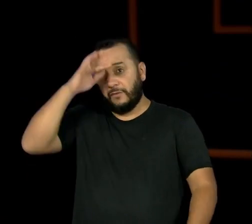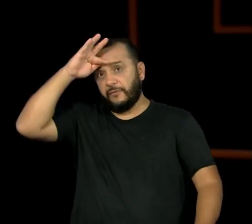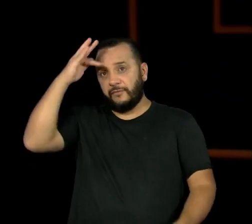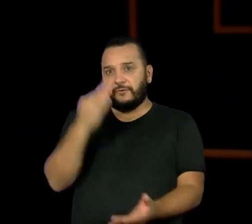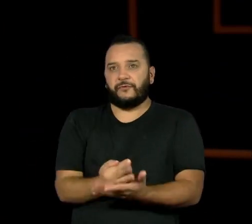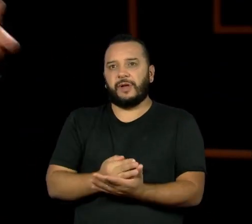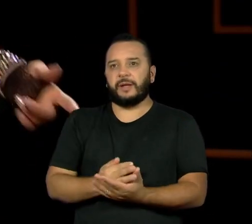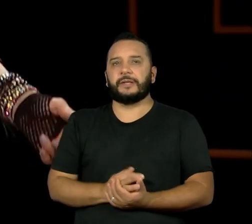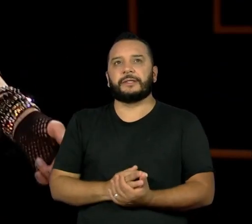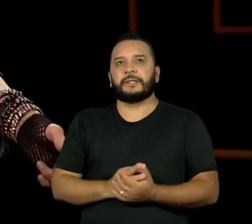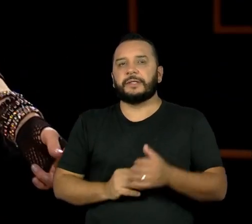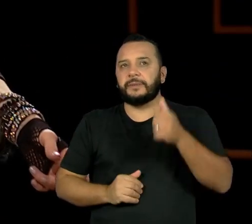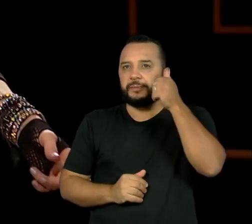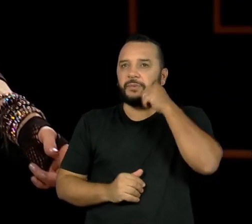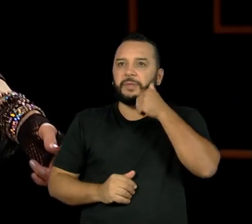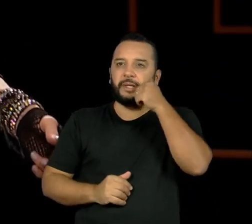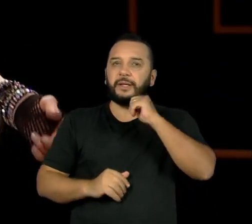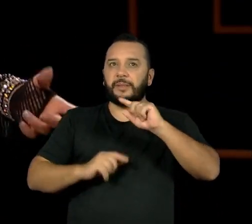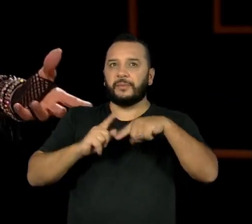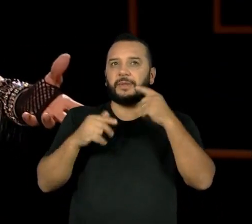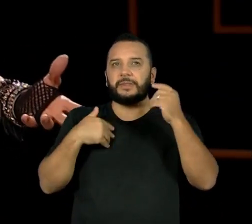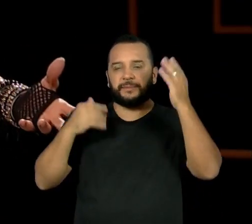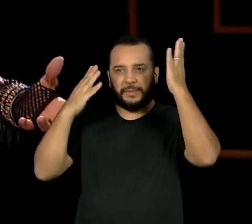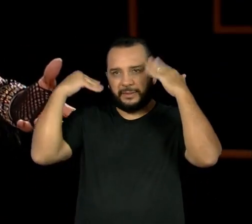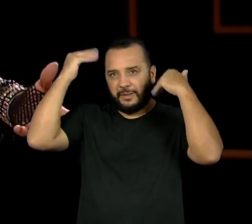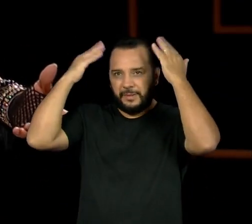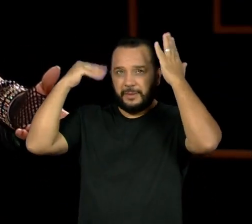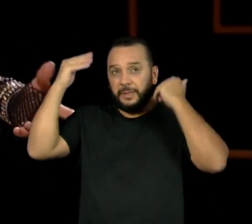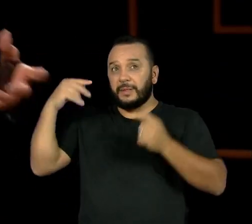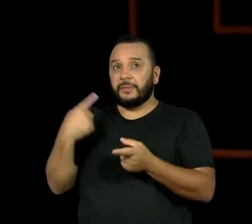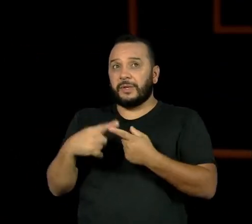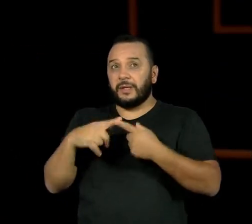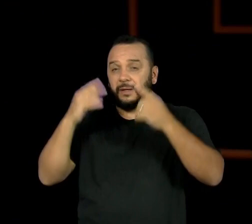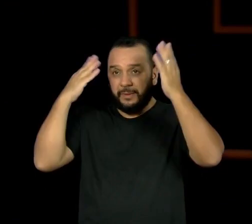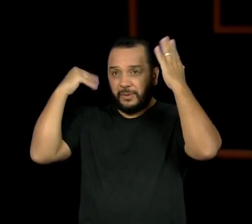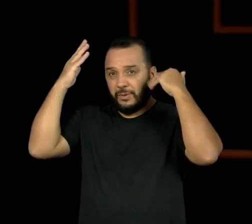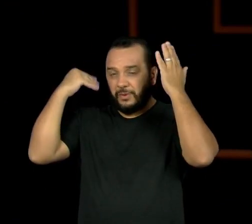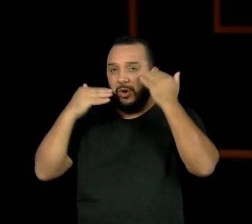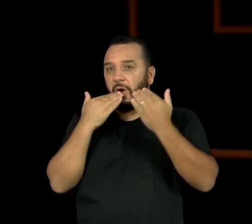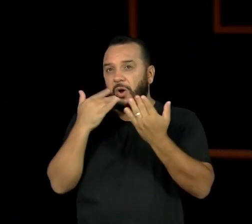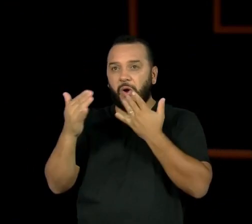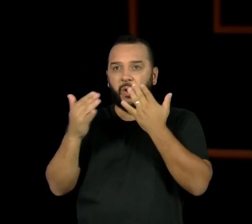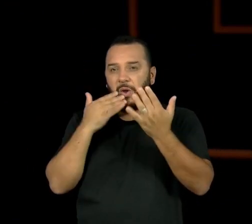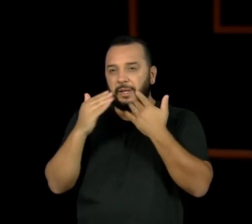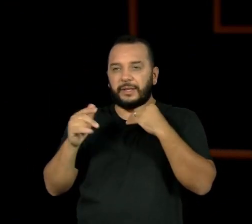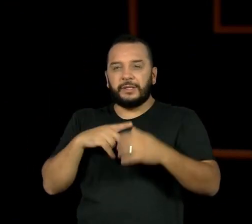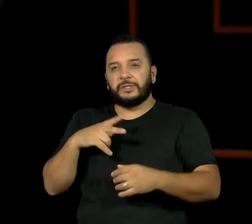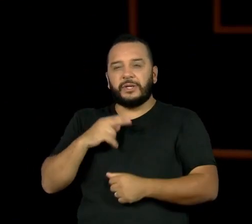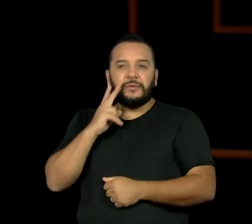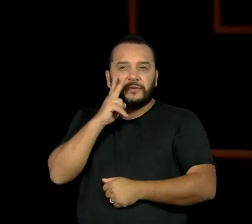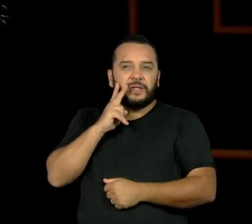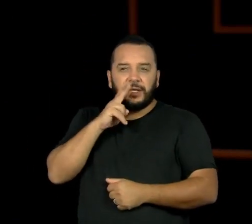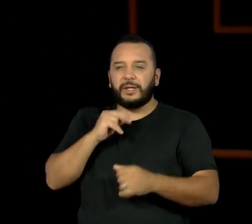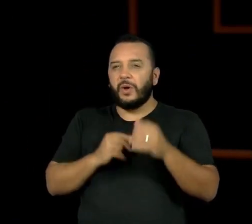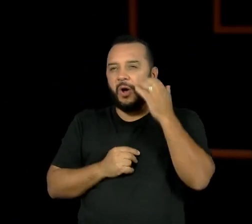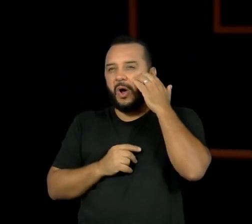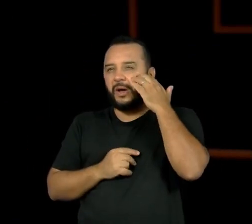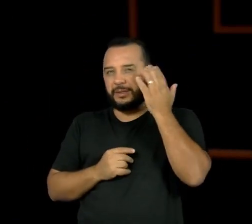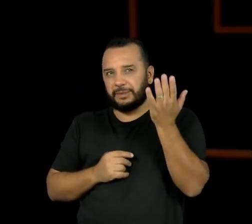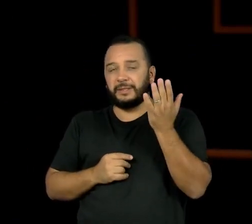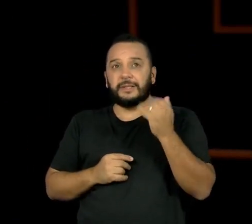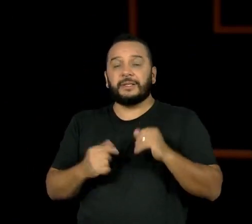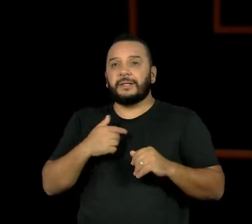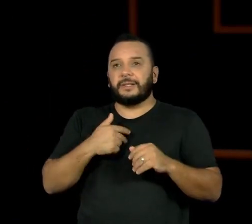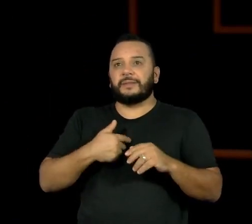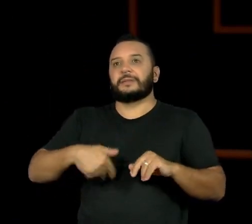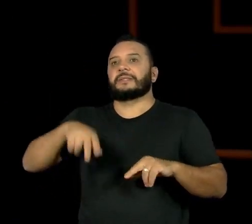Foi na hora que a mulher foi pintar o meu cabelo, porque eu estava com o cabelo colorido, com um rose red, um vinho, rosa choque vinho. Eu sento